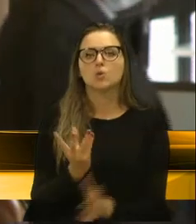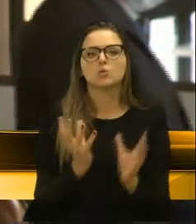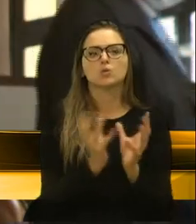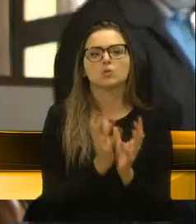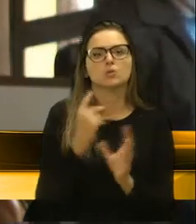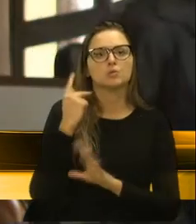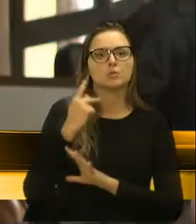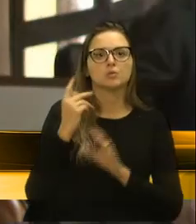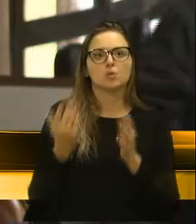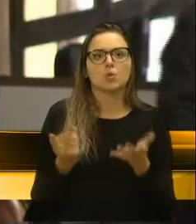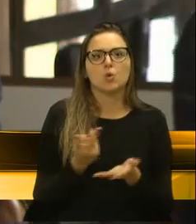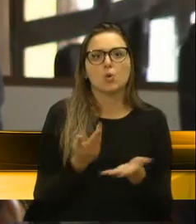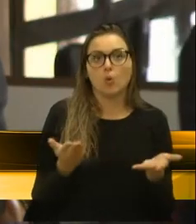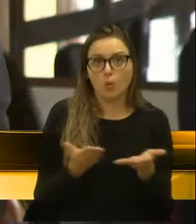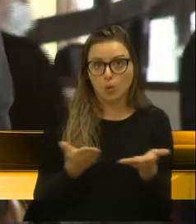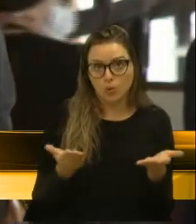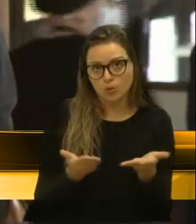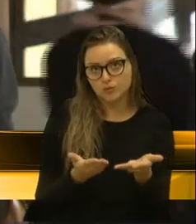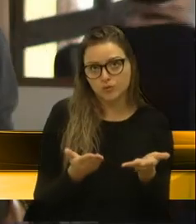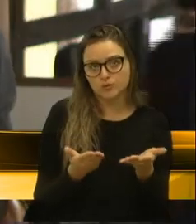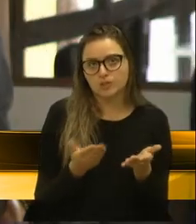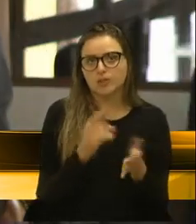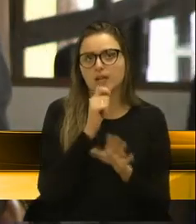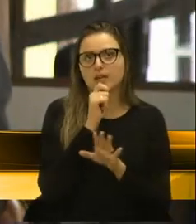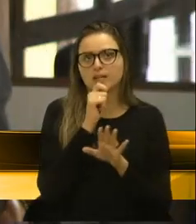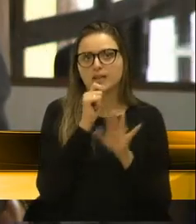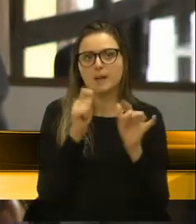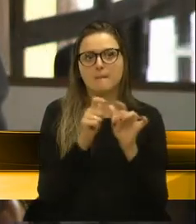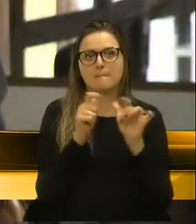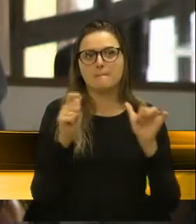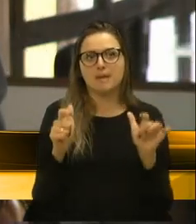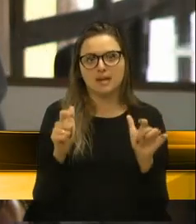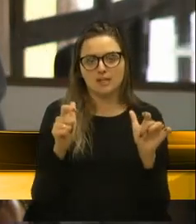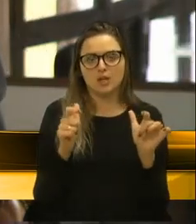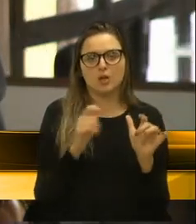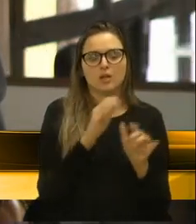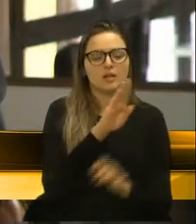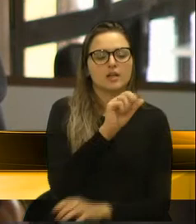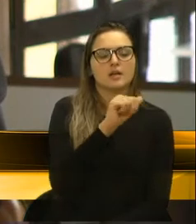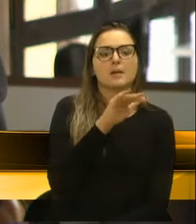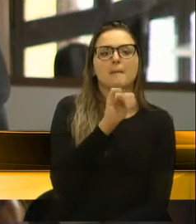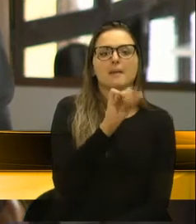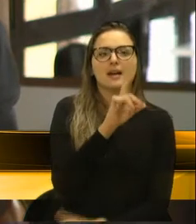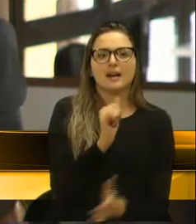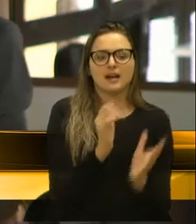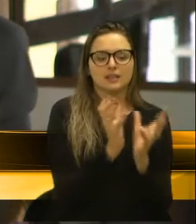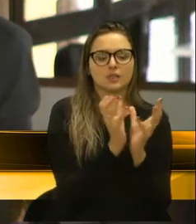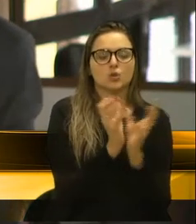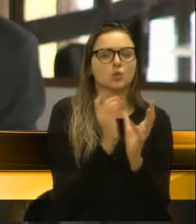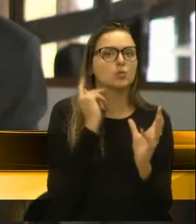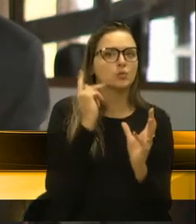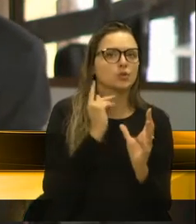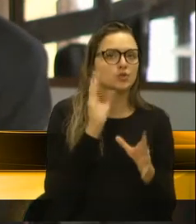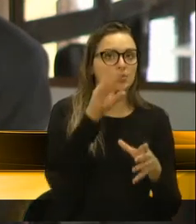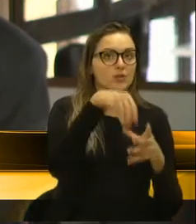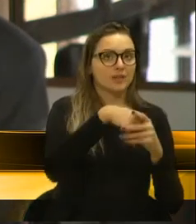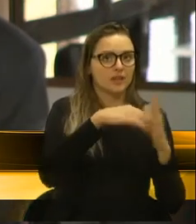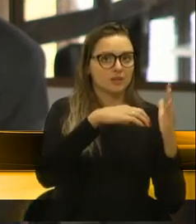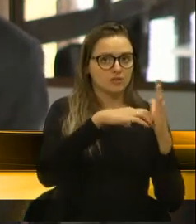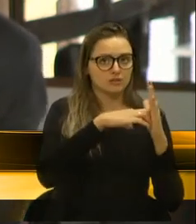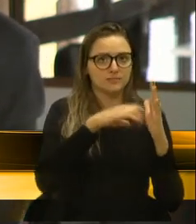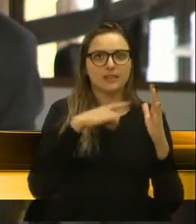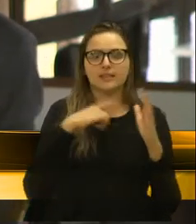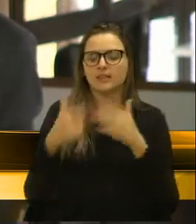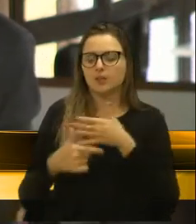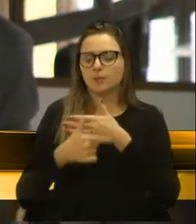hoje, juntos, compõem a maior bancada na Câmara dos Deputados, e cumpre um papel